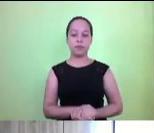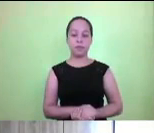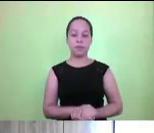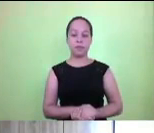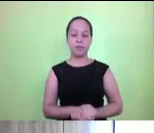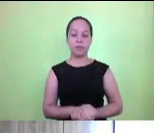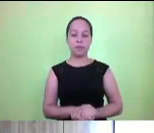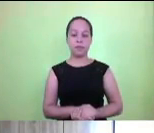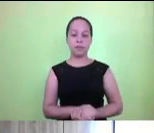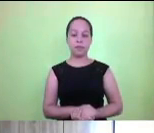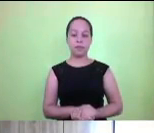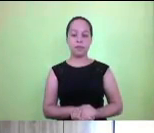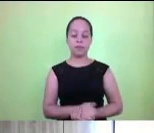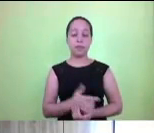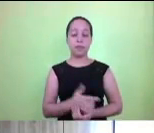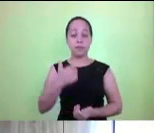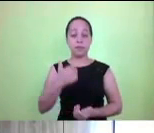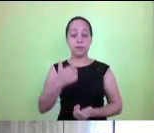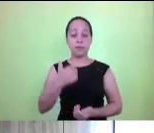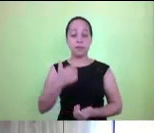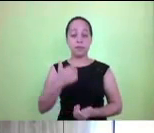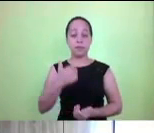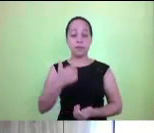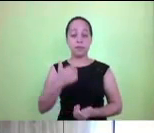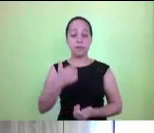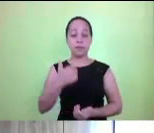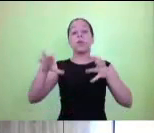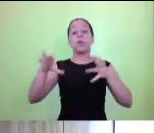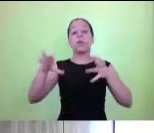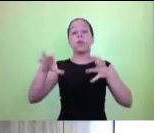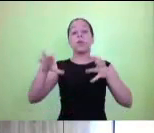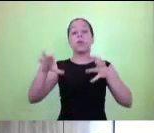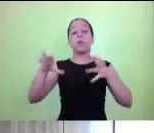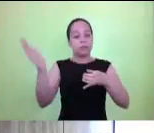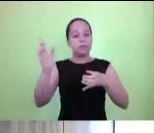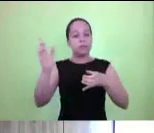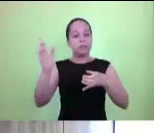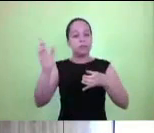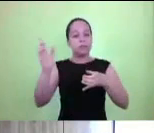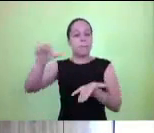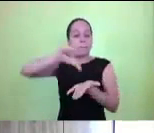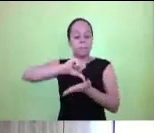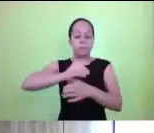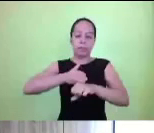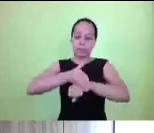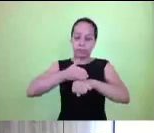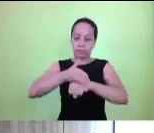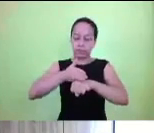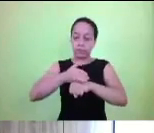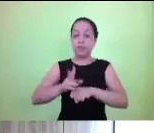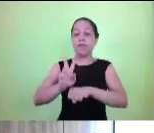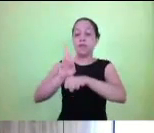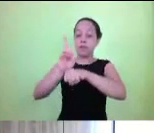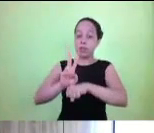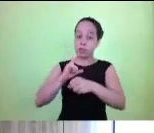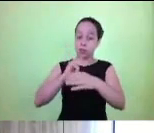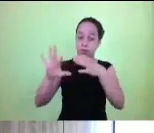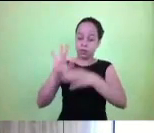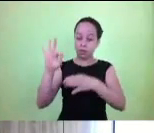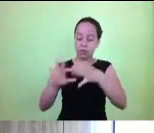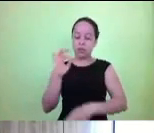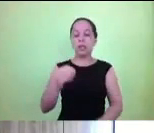Próximo sorteio: público externo do de vagas sorteado